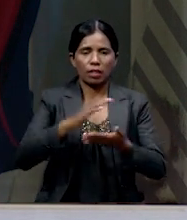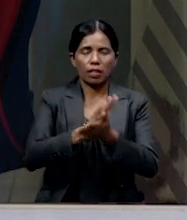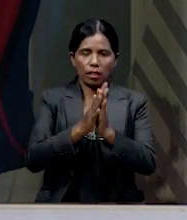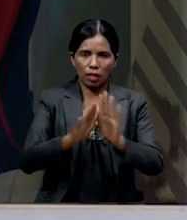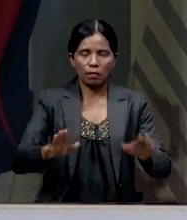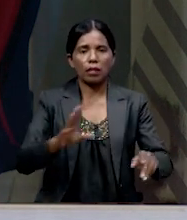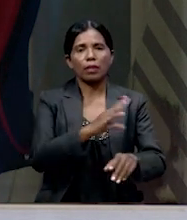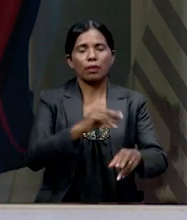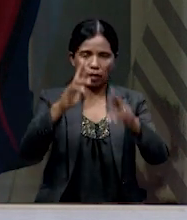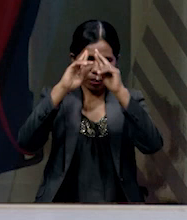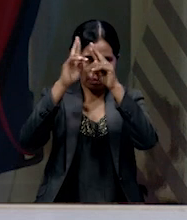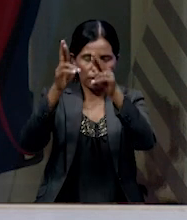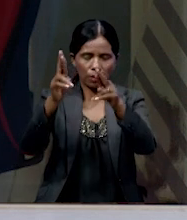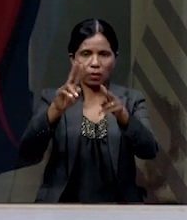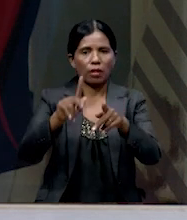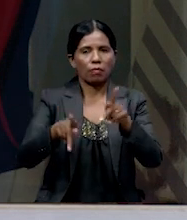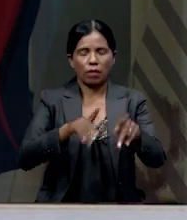malo.